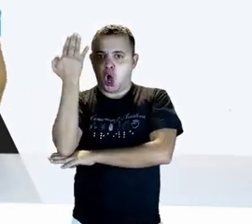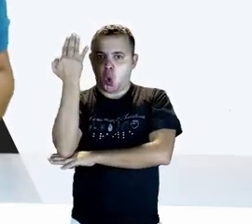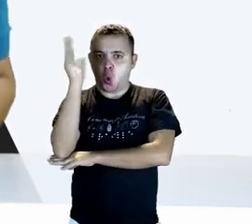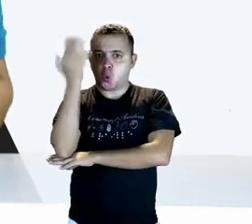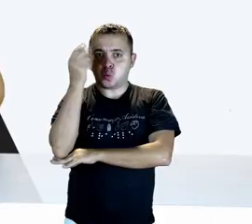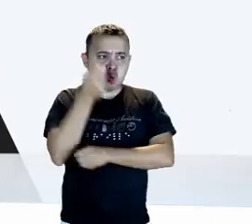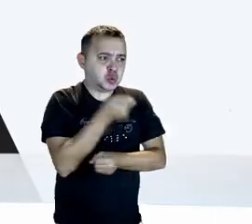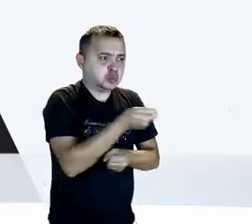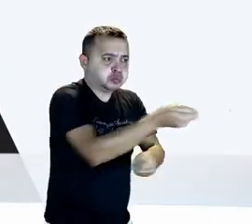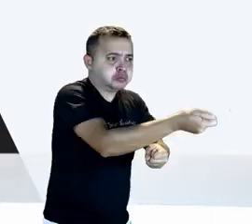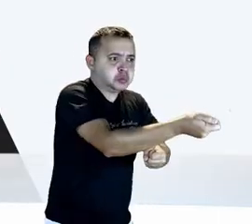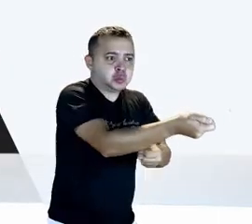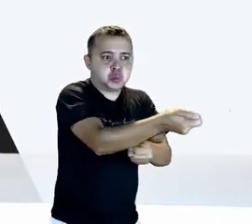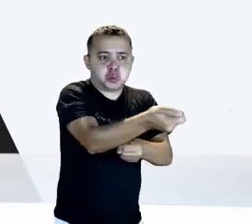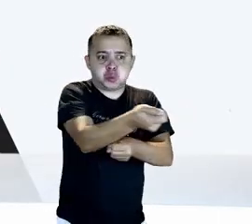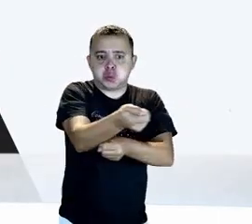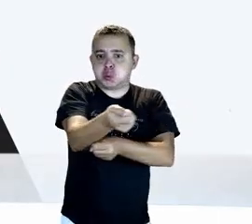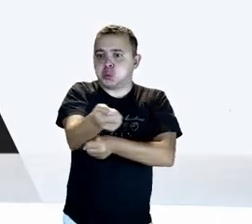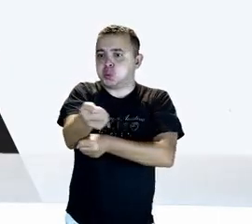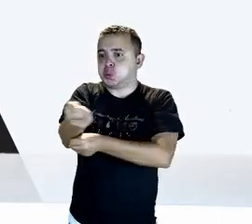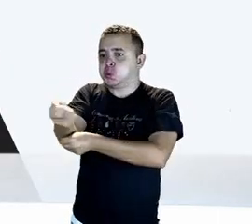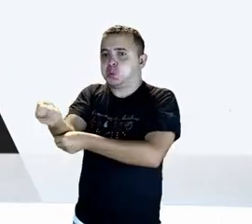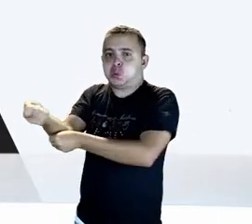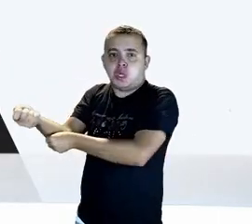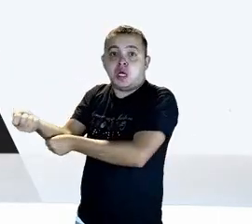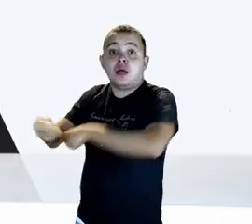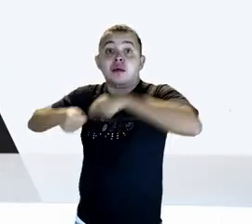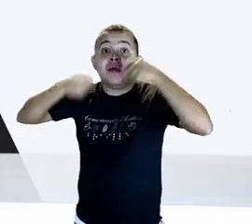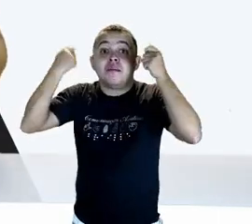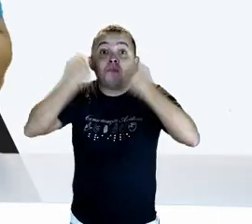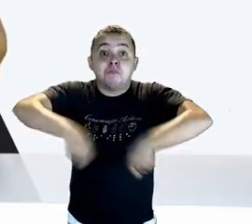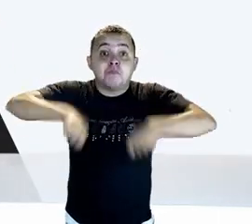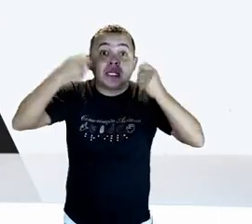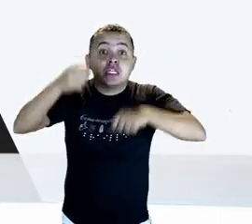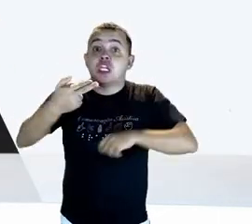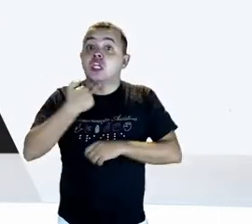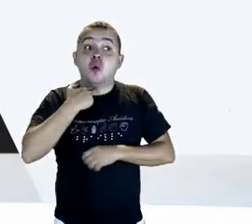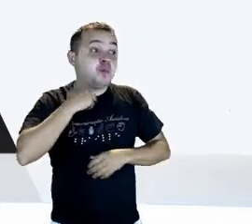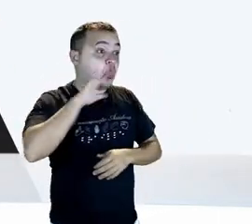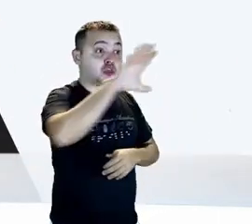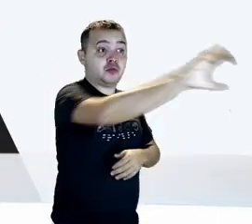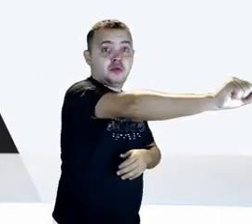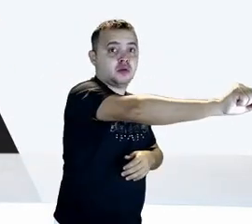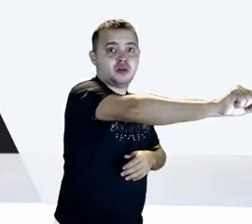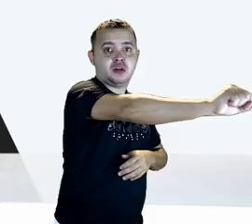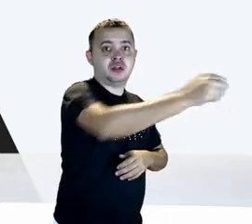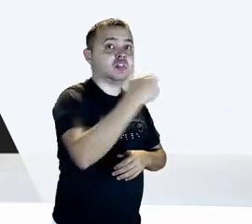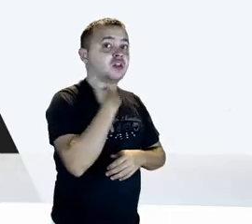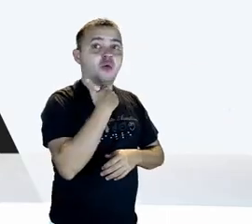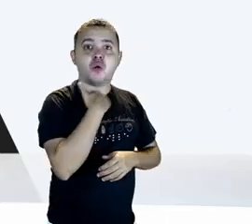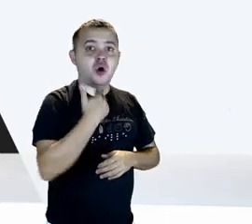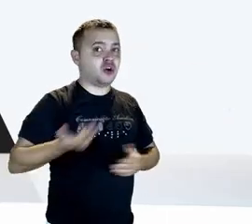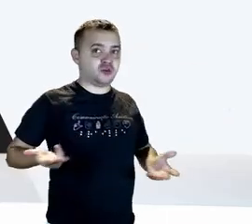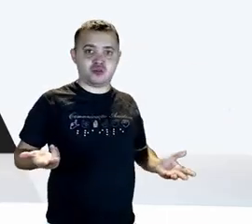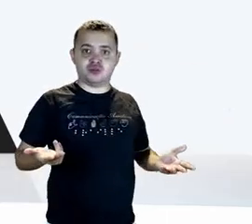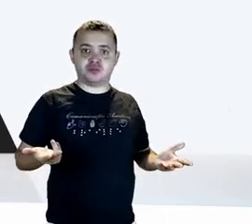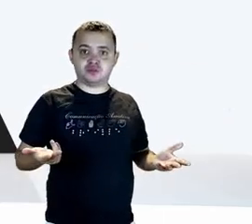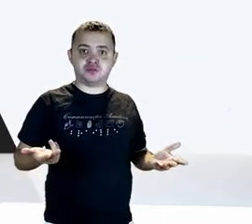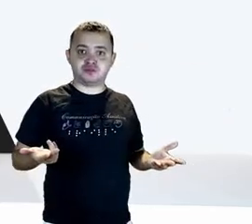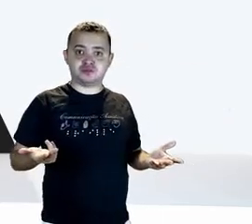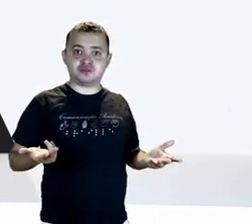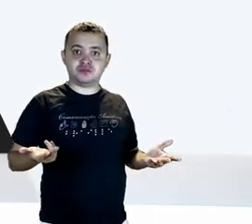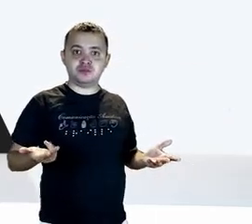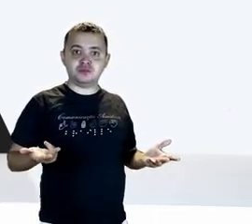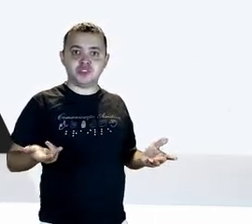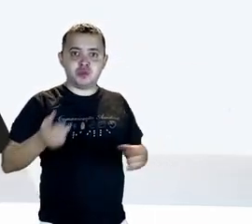você precisa utilizar essas ferramentas antes de tocar na vítima. Então, tirar